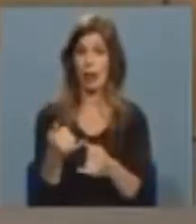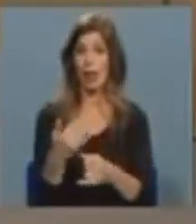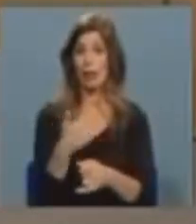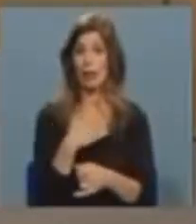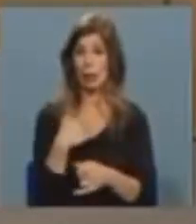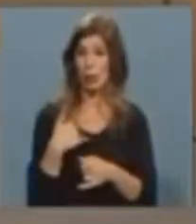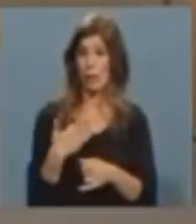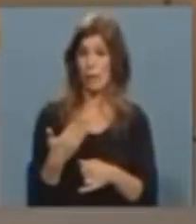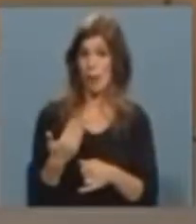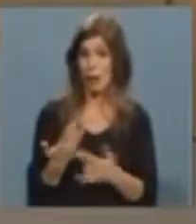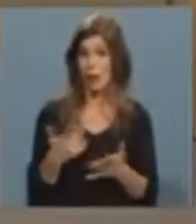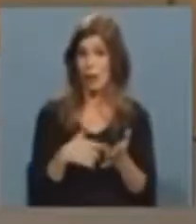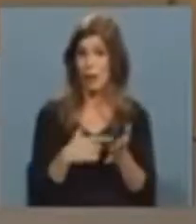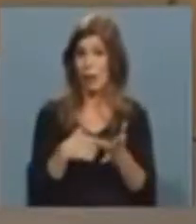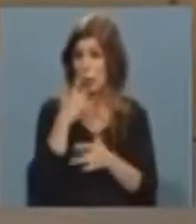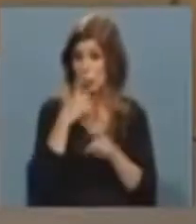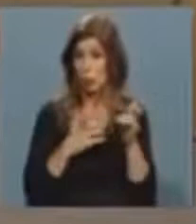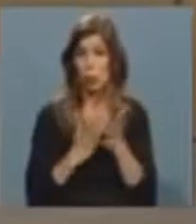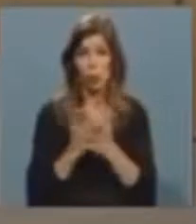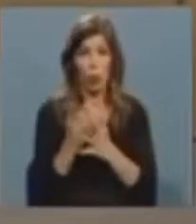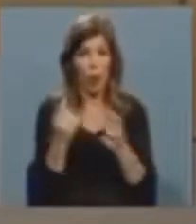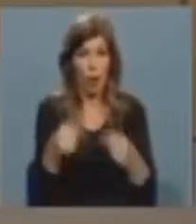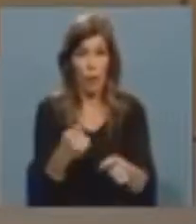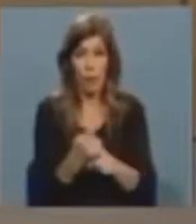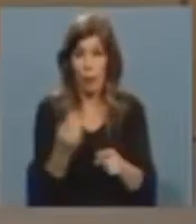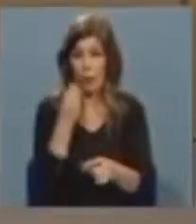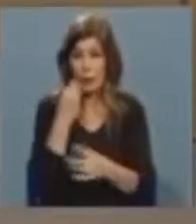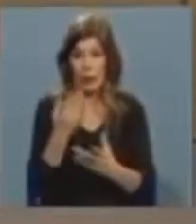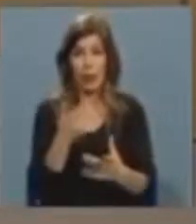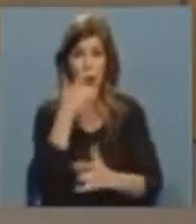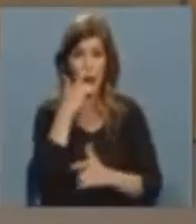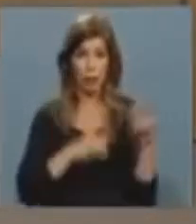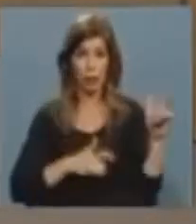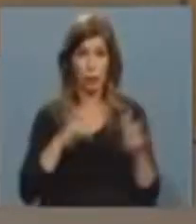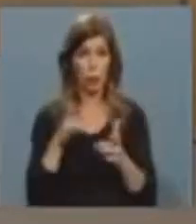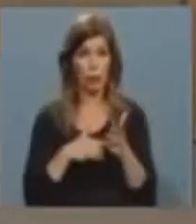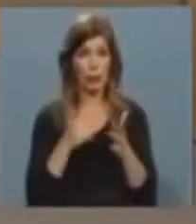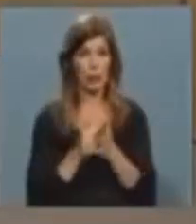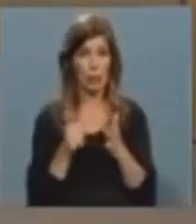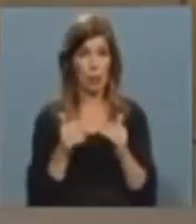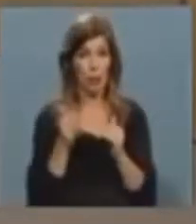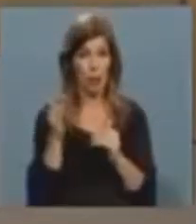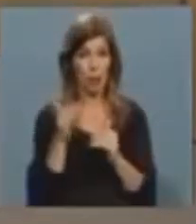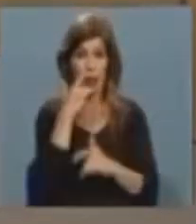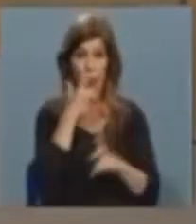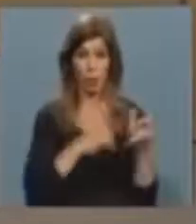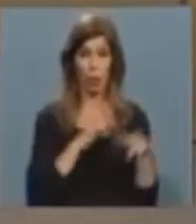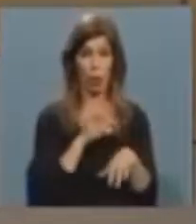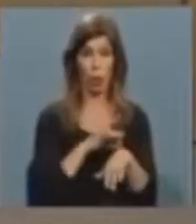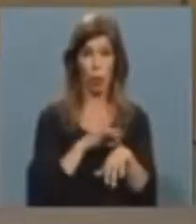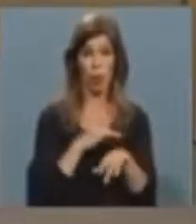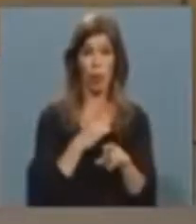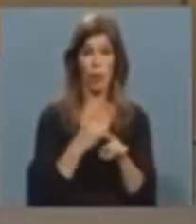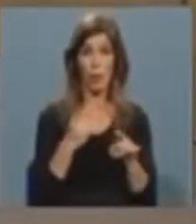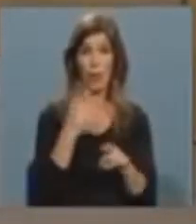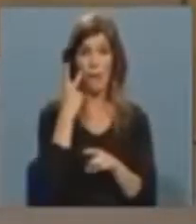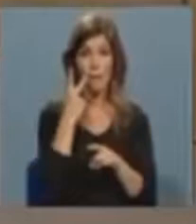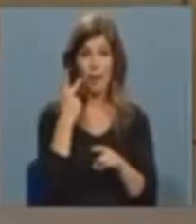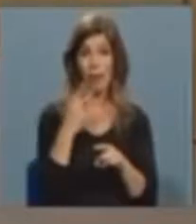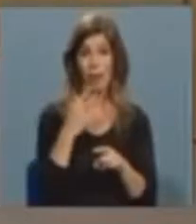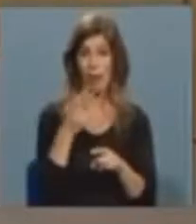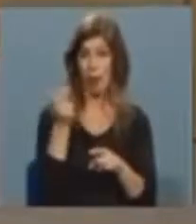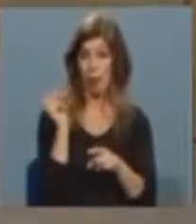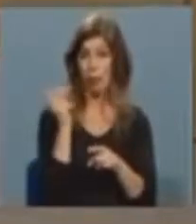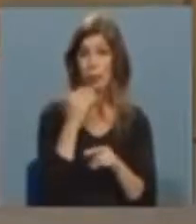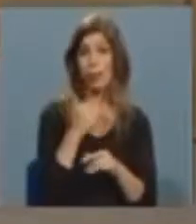que as pessoas vão continuar a ter, porque é assim, as pessoas cada vez mais vão estar doentes porque vivem mais e, portanto, as doenças